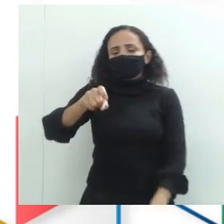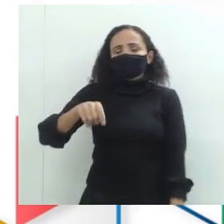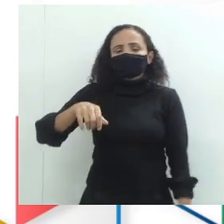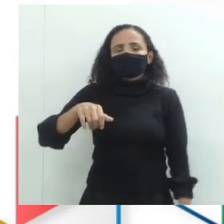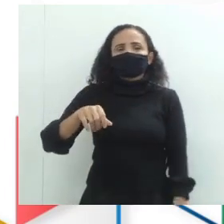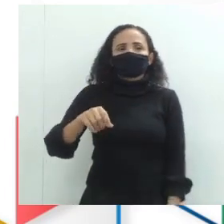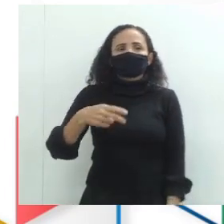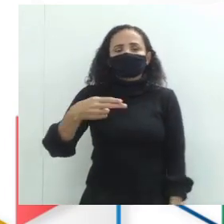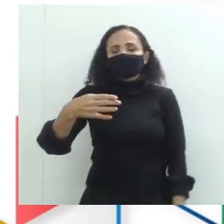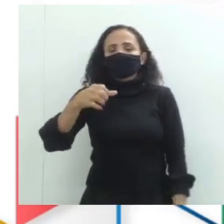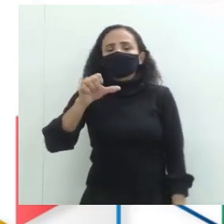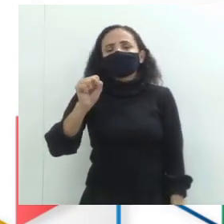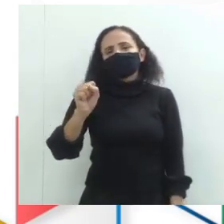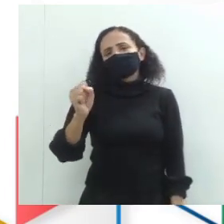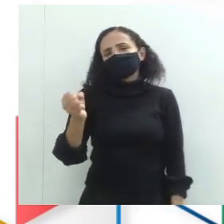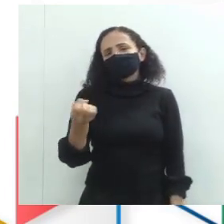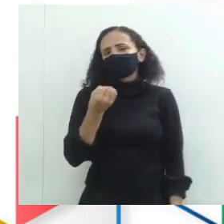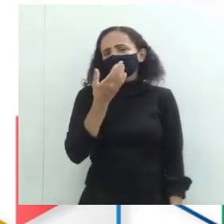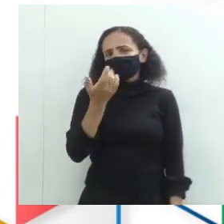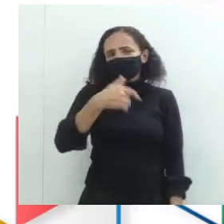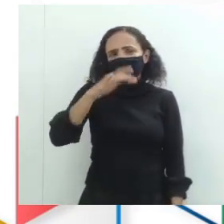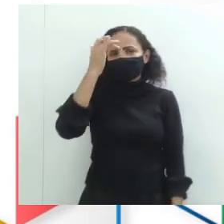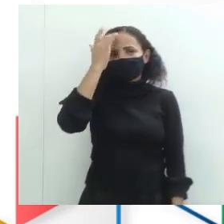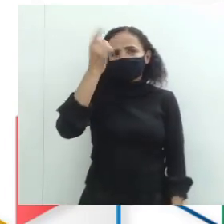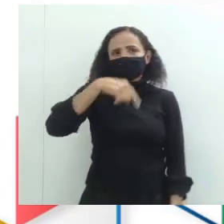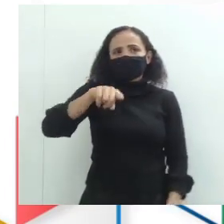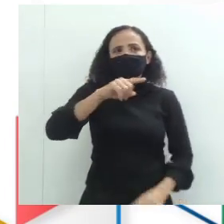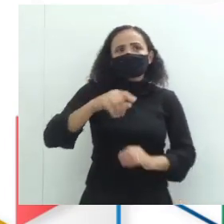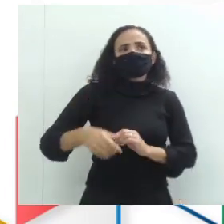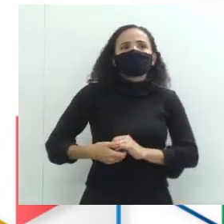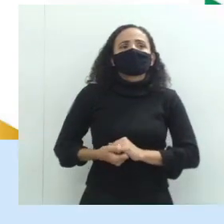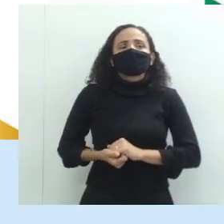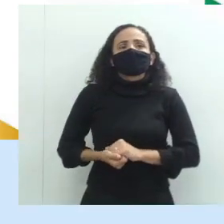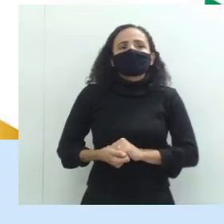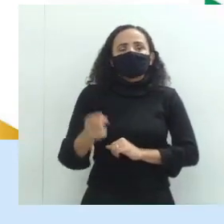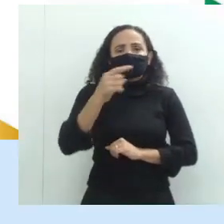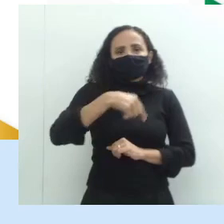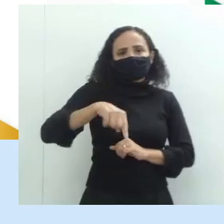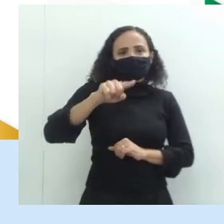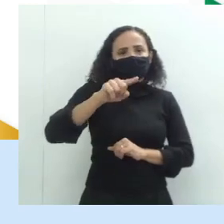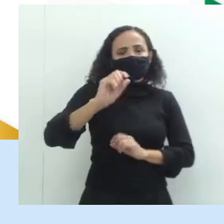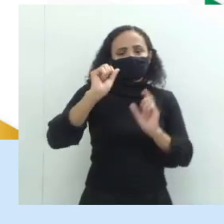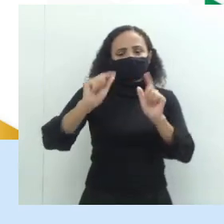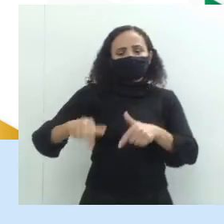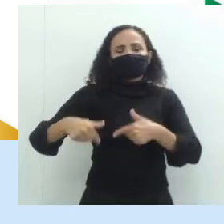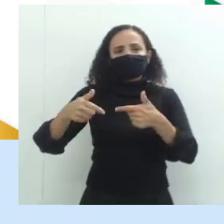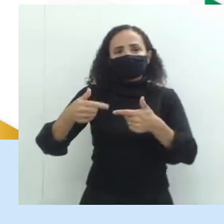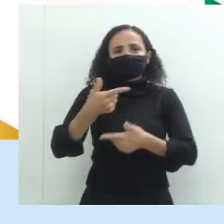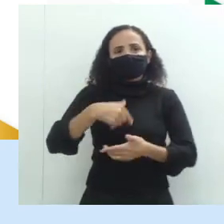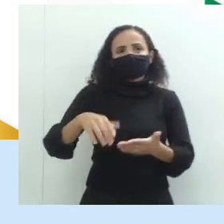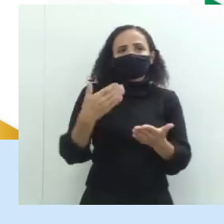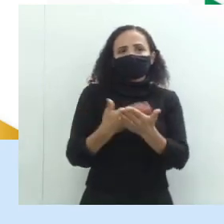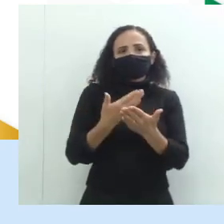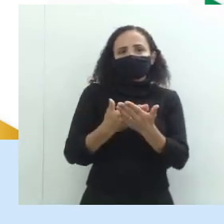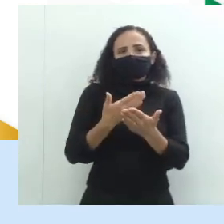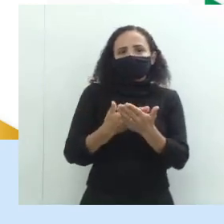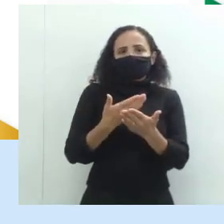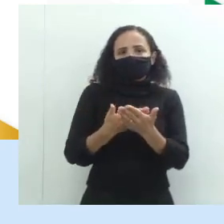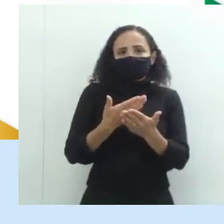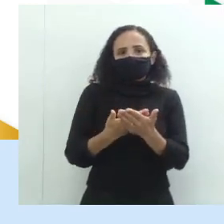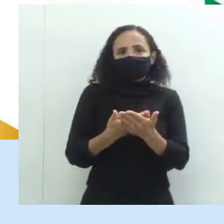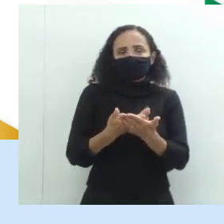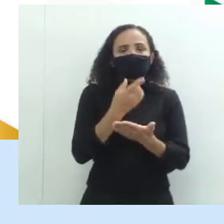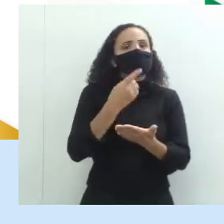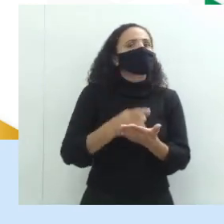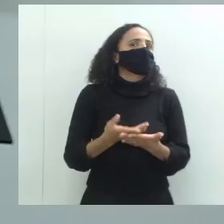8. Resolvi a equação para vocês. Ok, gente? Ó, tem um desafio para vocês aí, ó. Segue aí. Agora volta para mim que eu vou